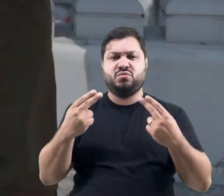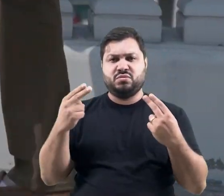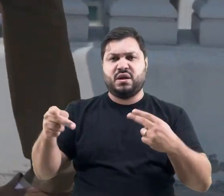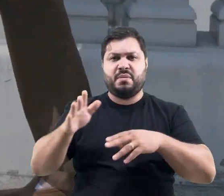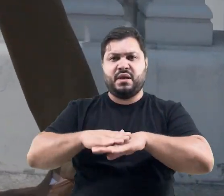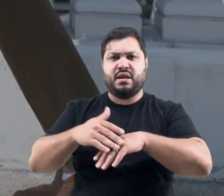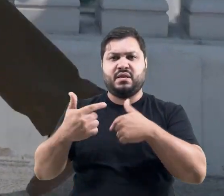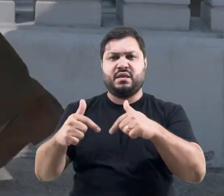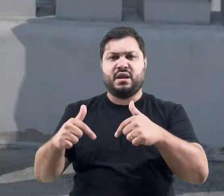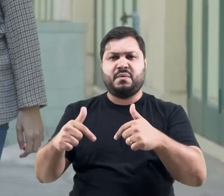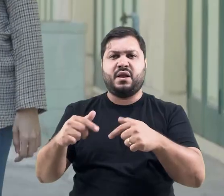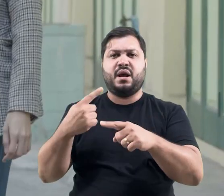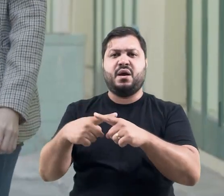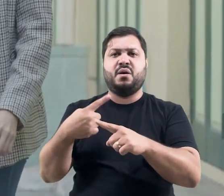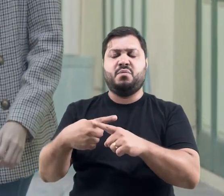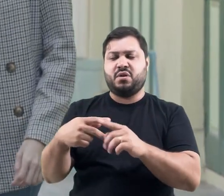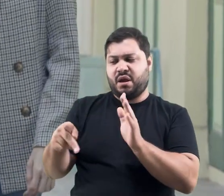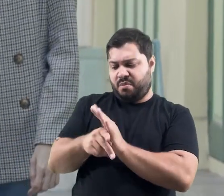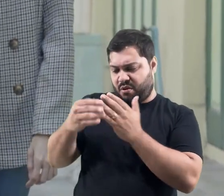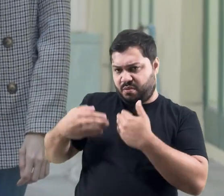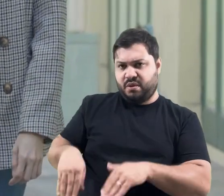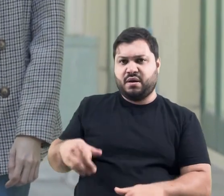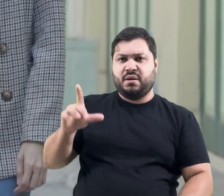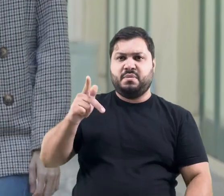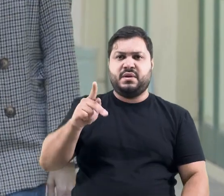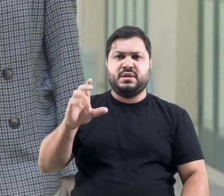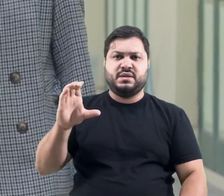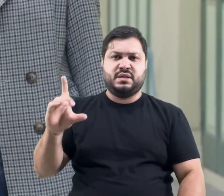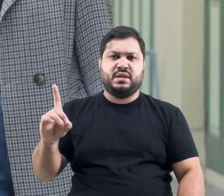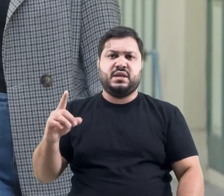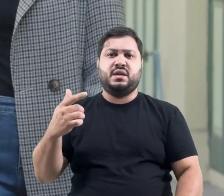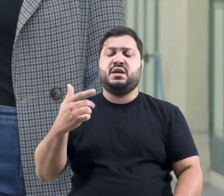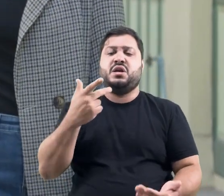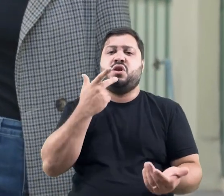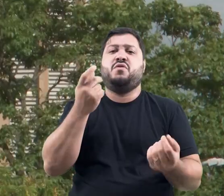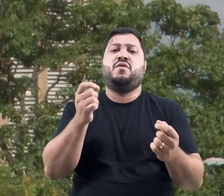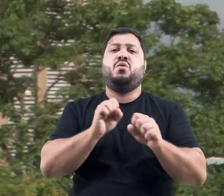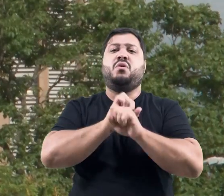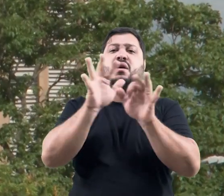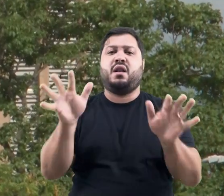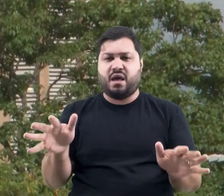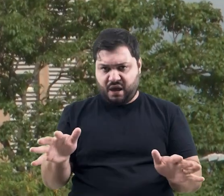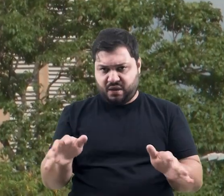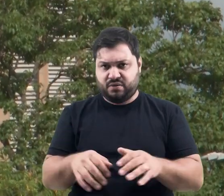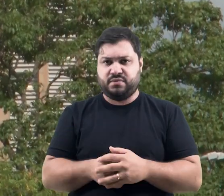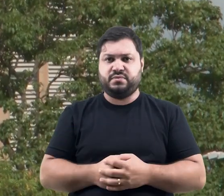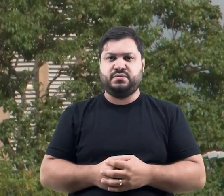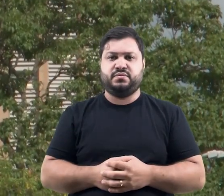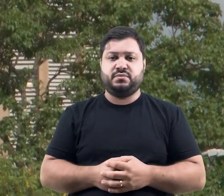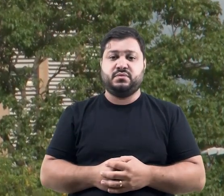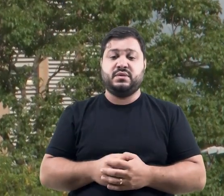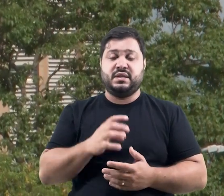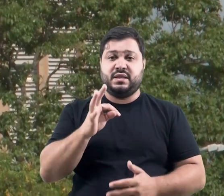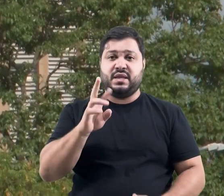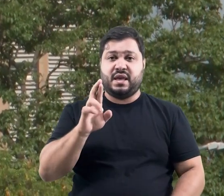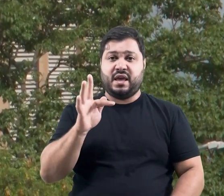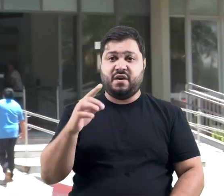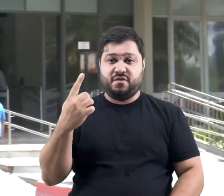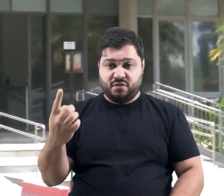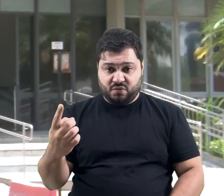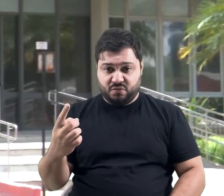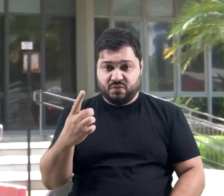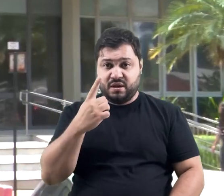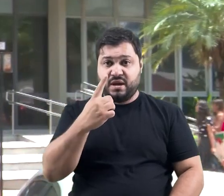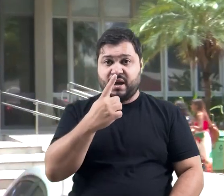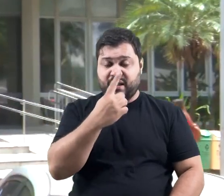alegou impossibilidade dele exercer o cargo devido à própria condição de PCD, sem apontar razões claras para isso.